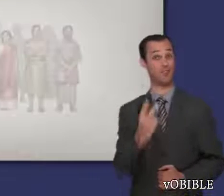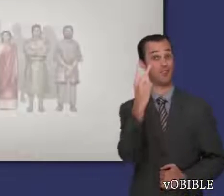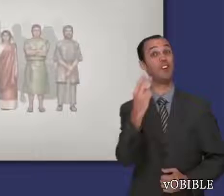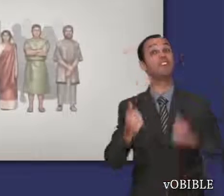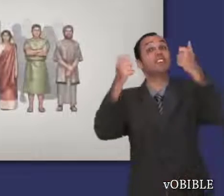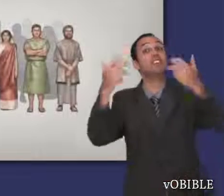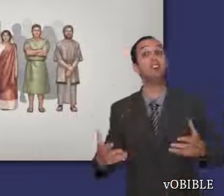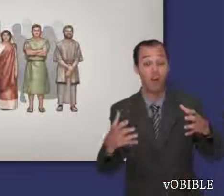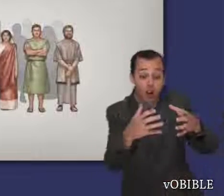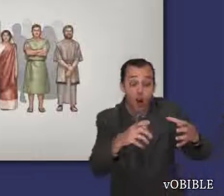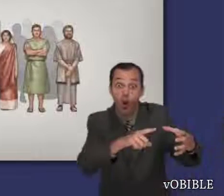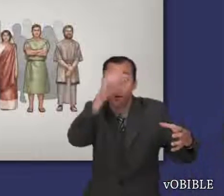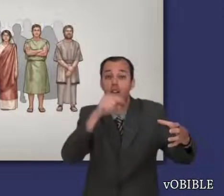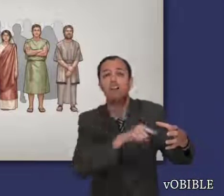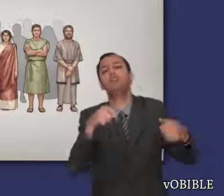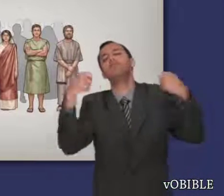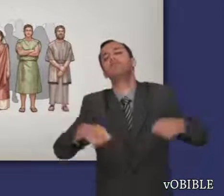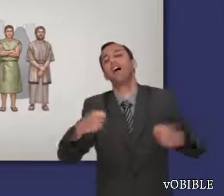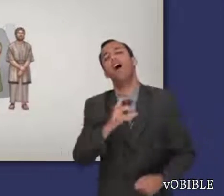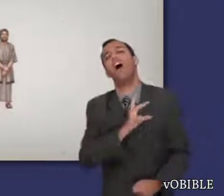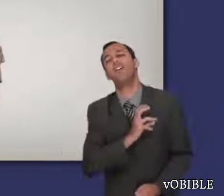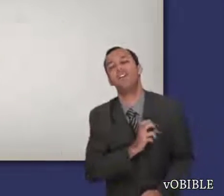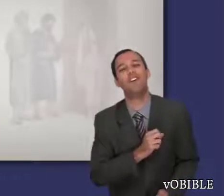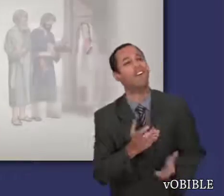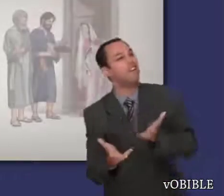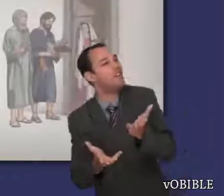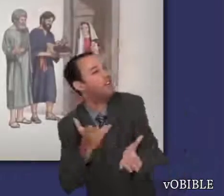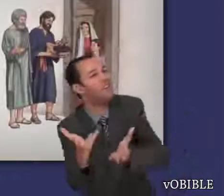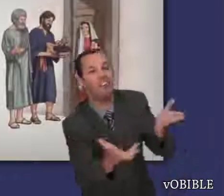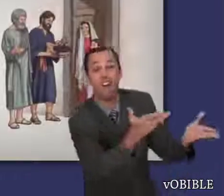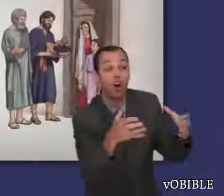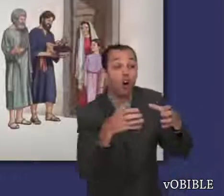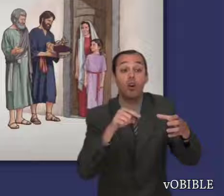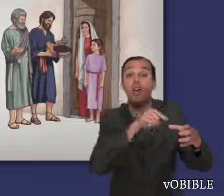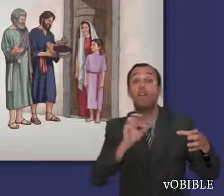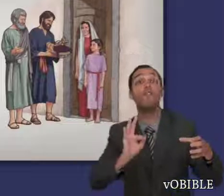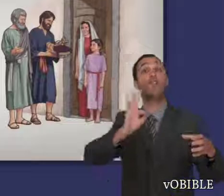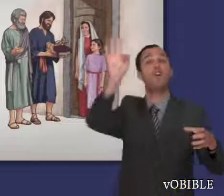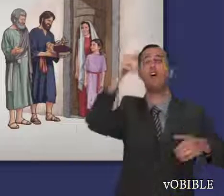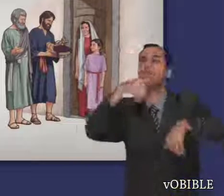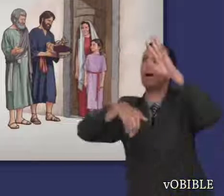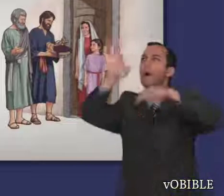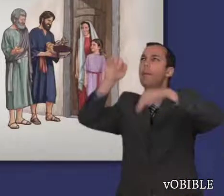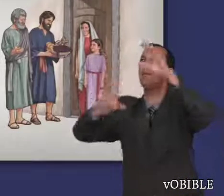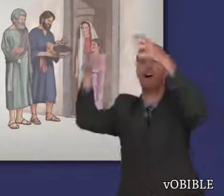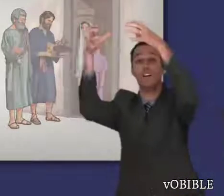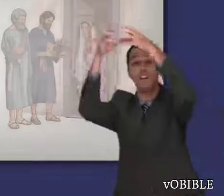os cristãos ungidos de uma nação santa e um sacerdócio real, que se esforça em compartilhar o que tem com